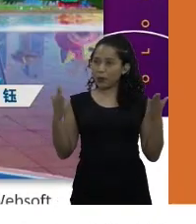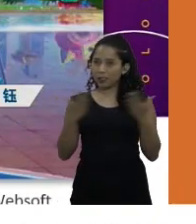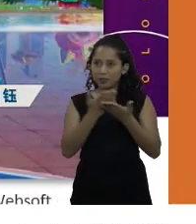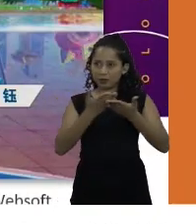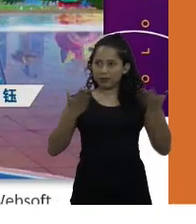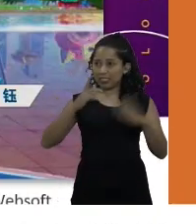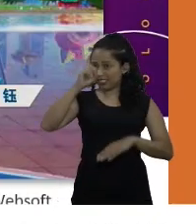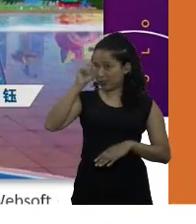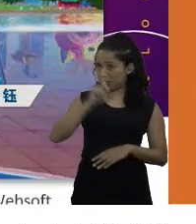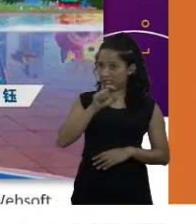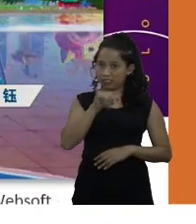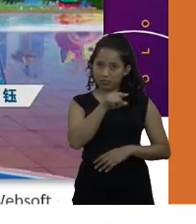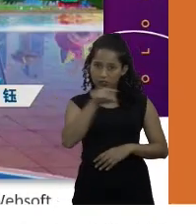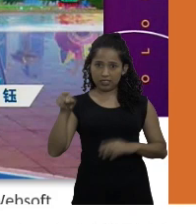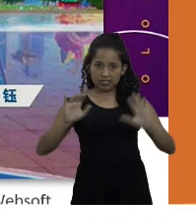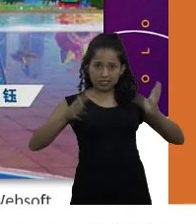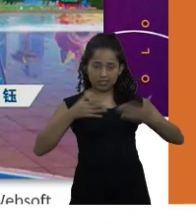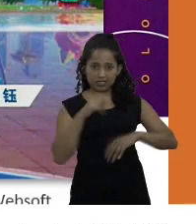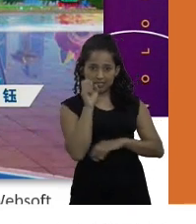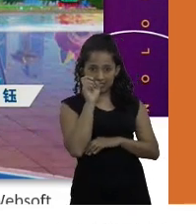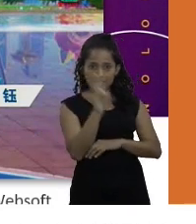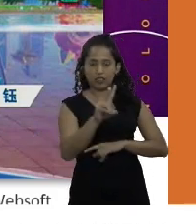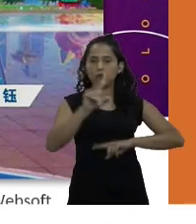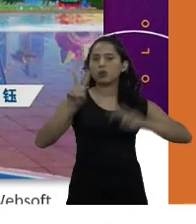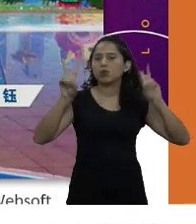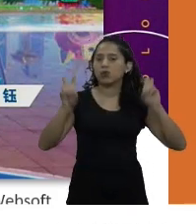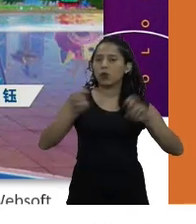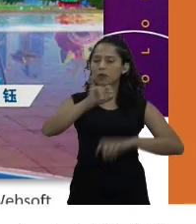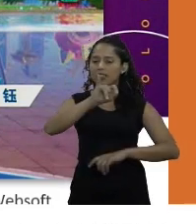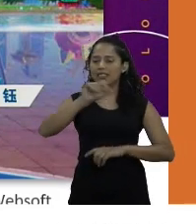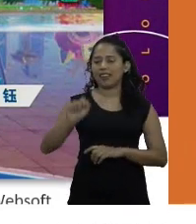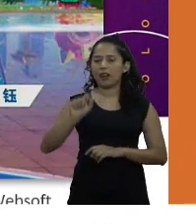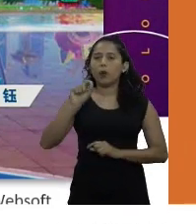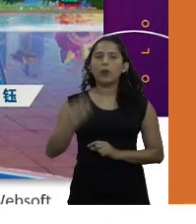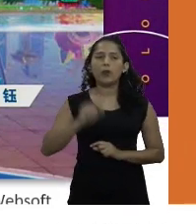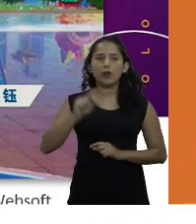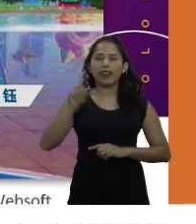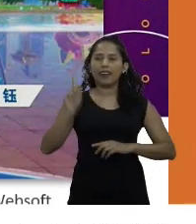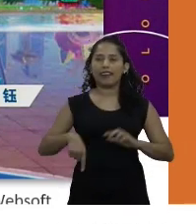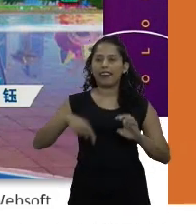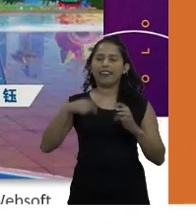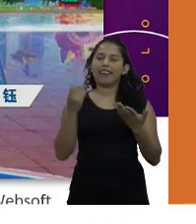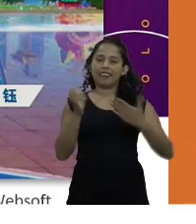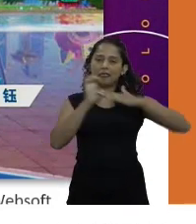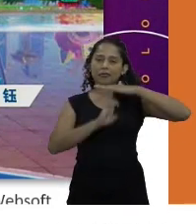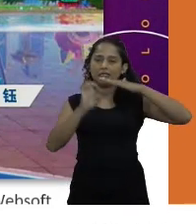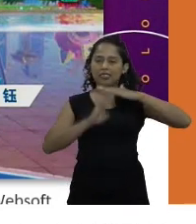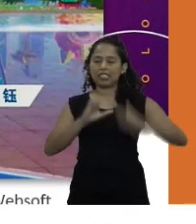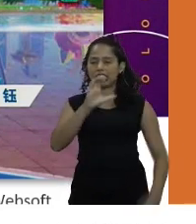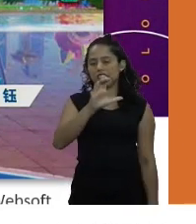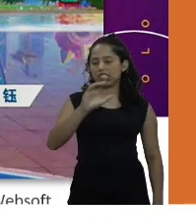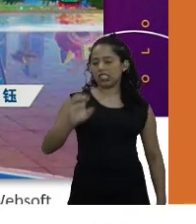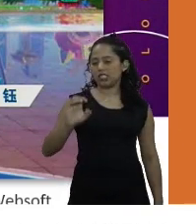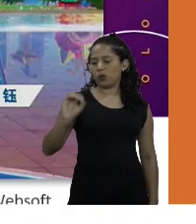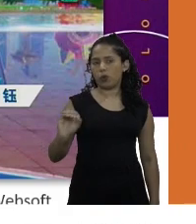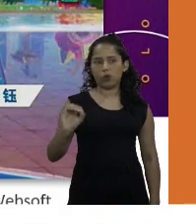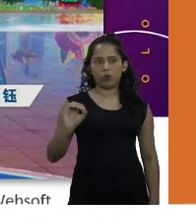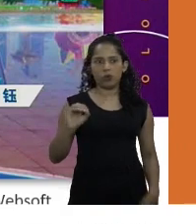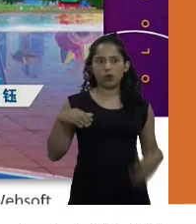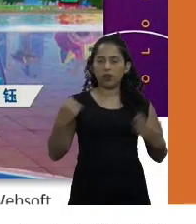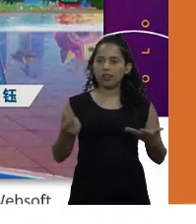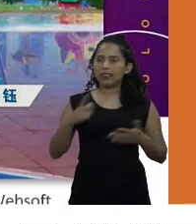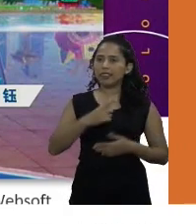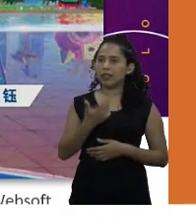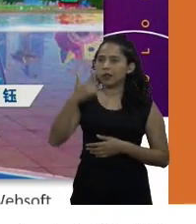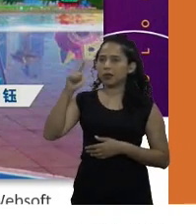já viram essa matéria, sobre uma IA CEO, Chief Executive Officer. Ah, tem outra